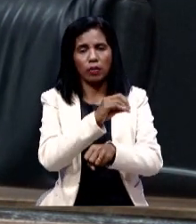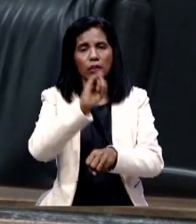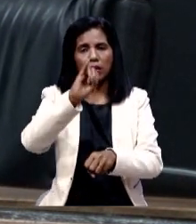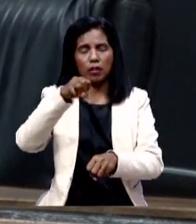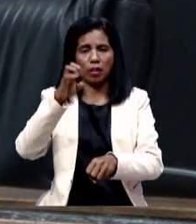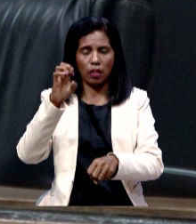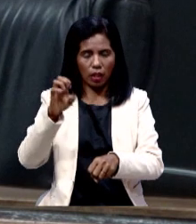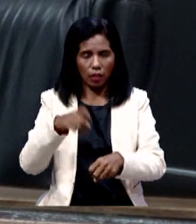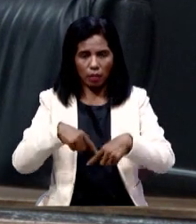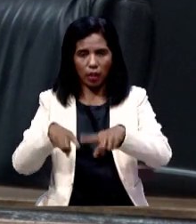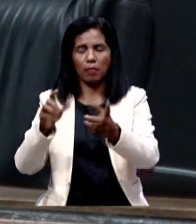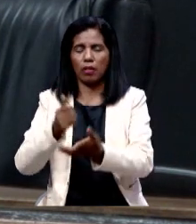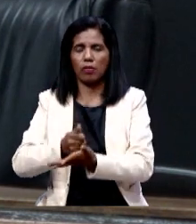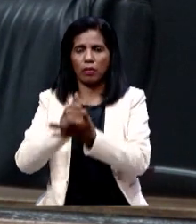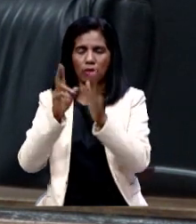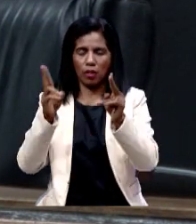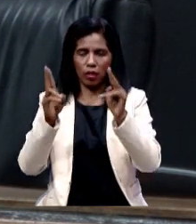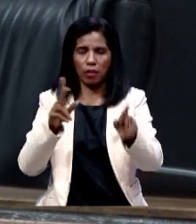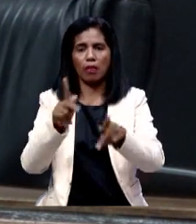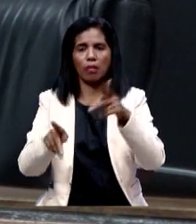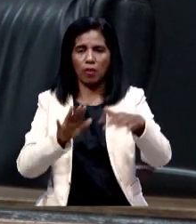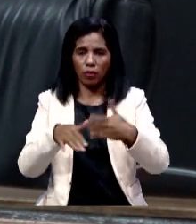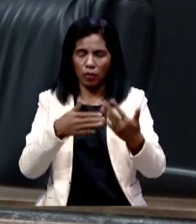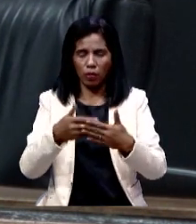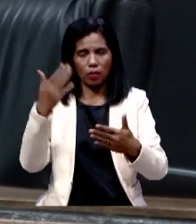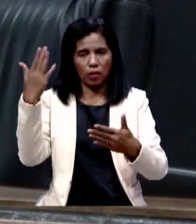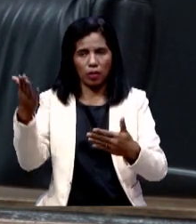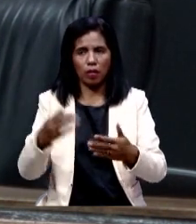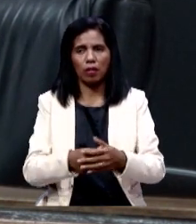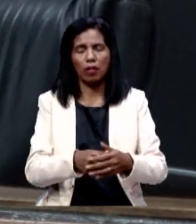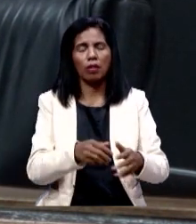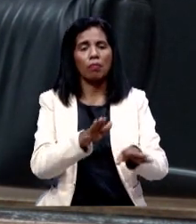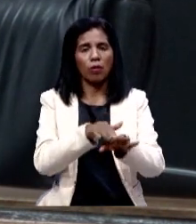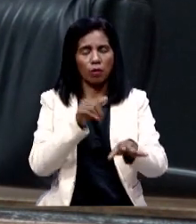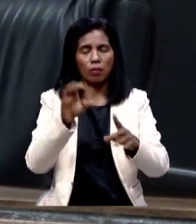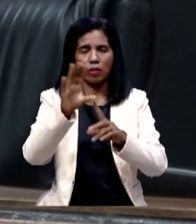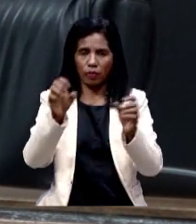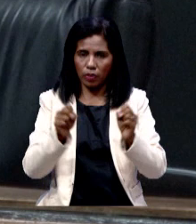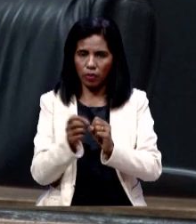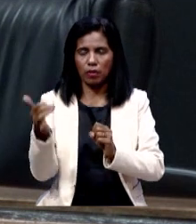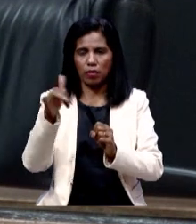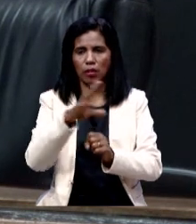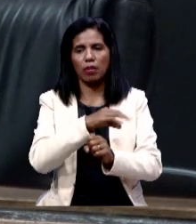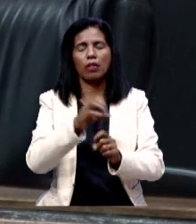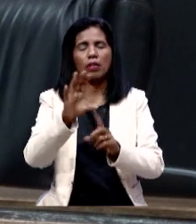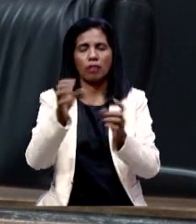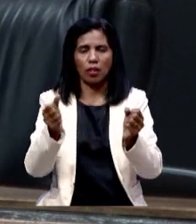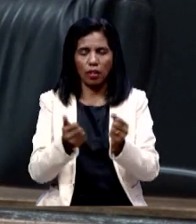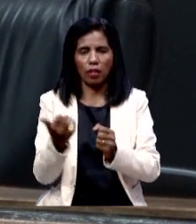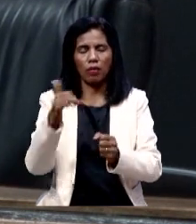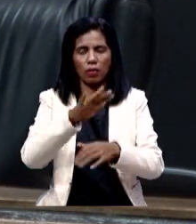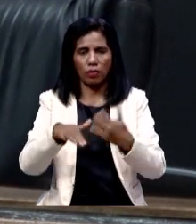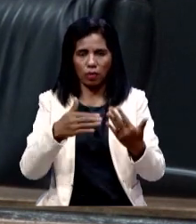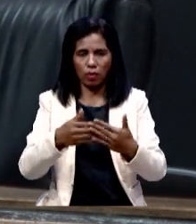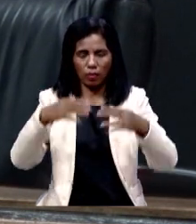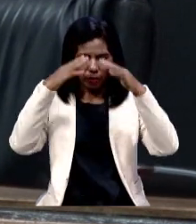bele fo assistência ba itene comunidade mobilizamos te se suku sira se fel de ser roto presidente da